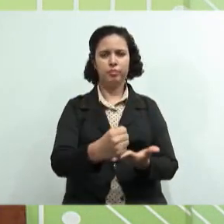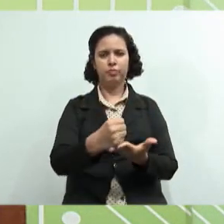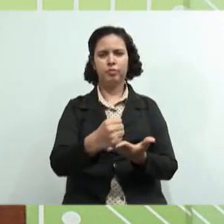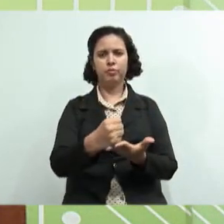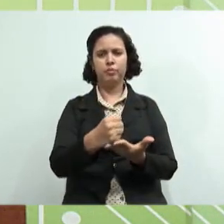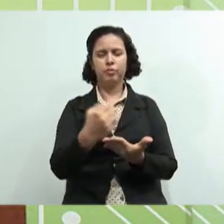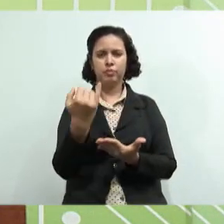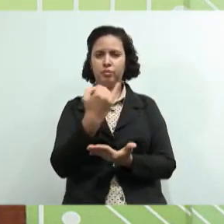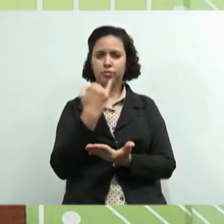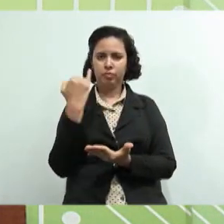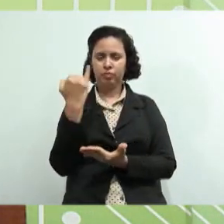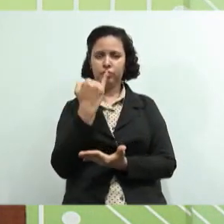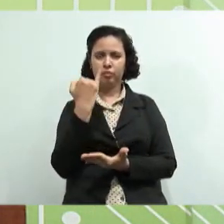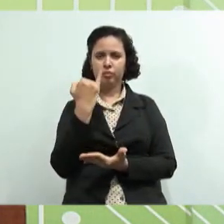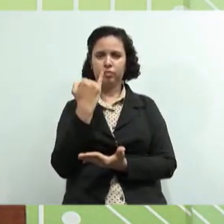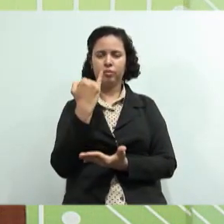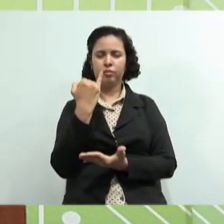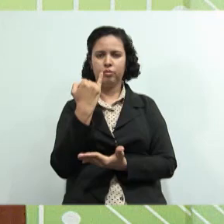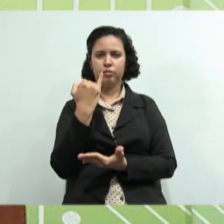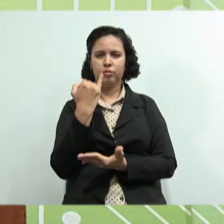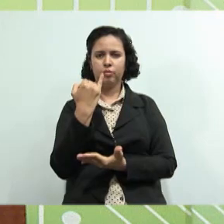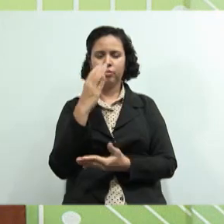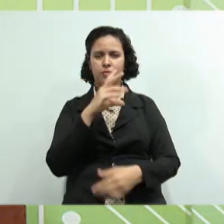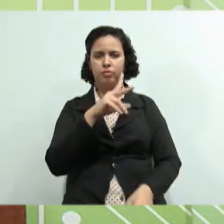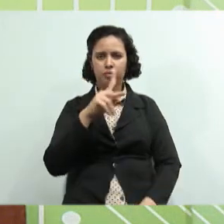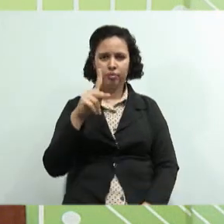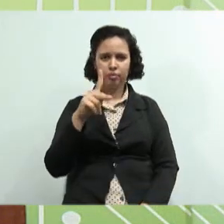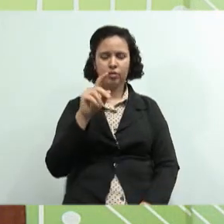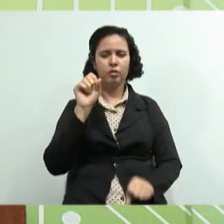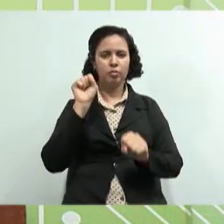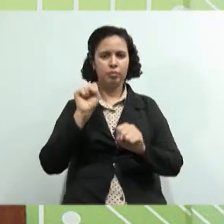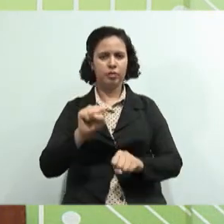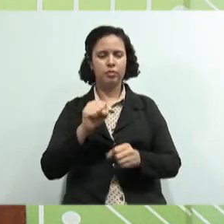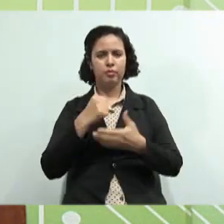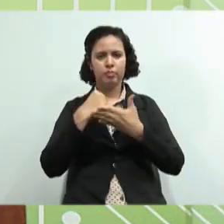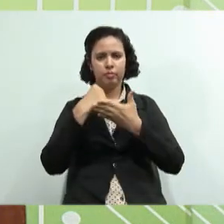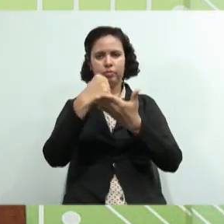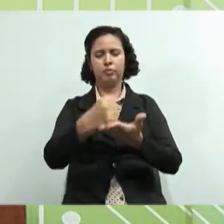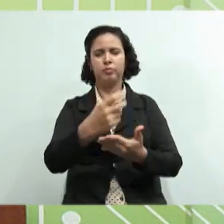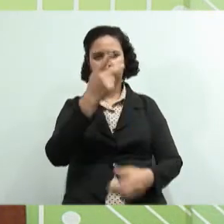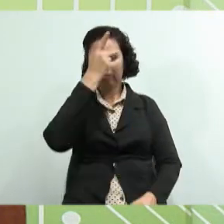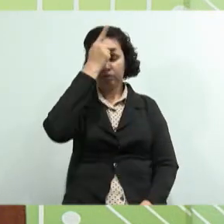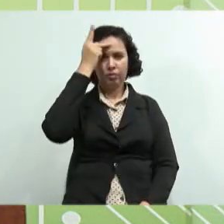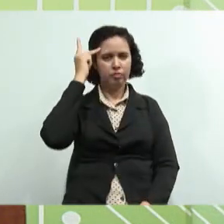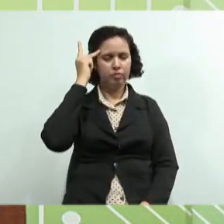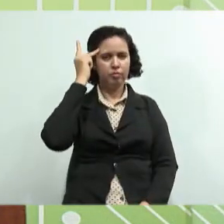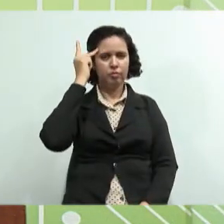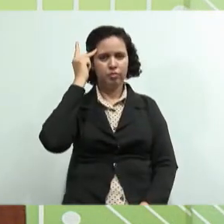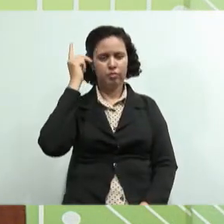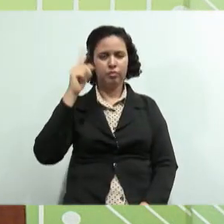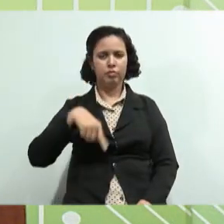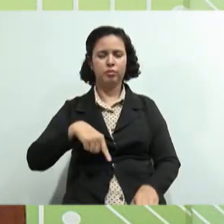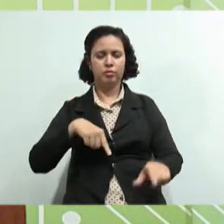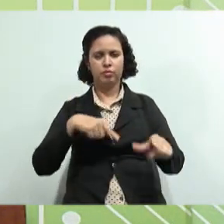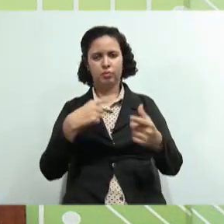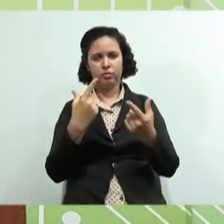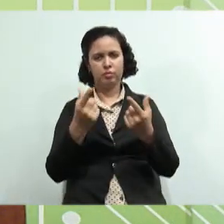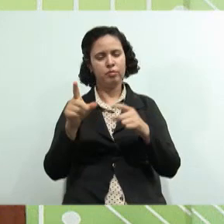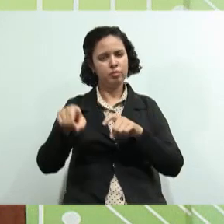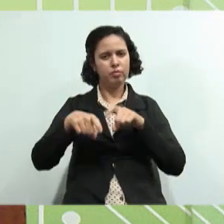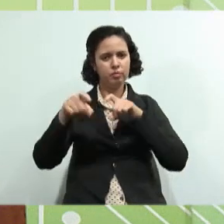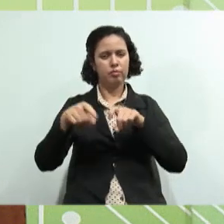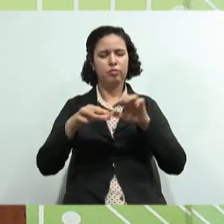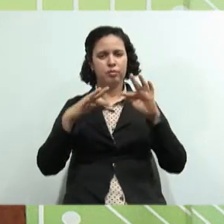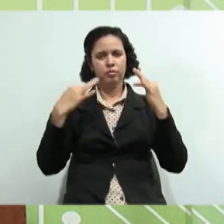essa importante contribuição que o cooperativismo pode trazer para as pessoas que estão na situação de agricultura familiar. O